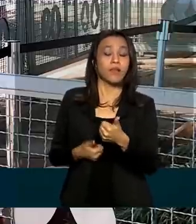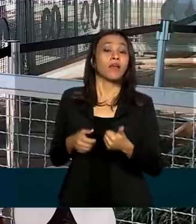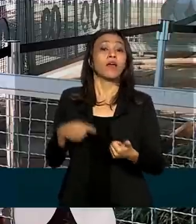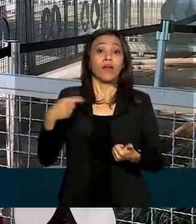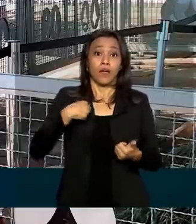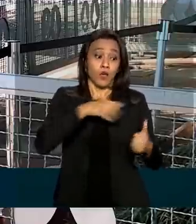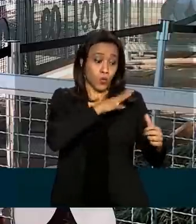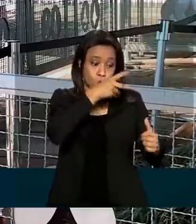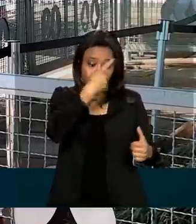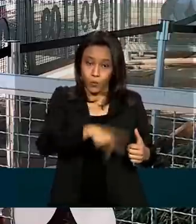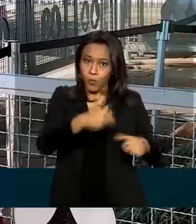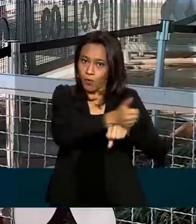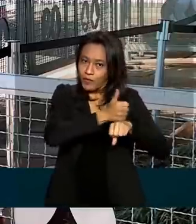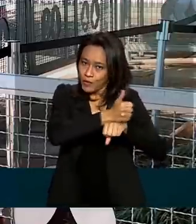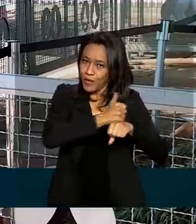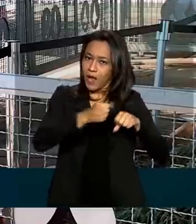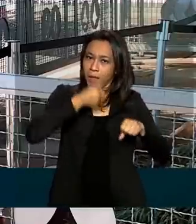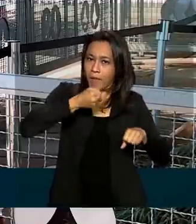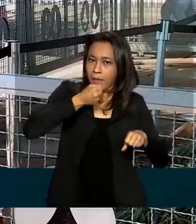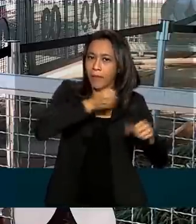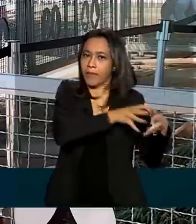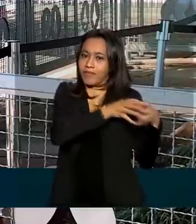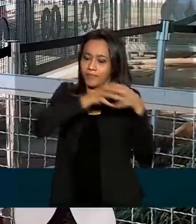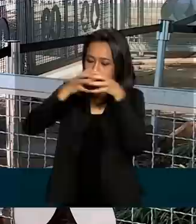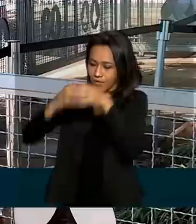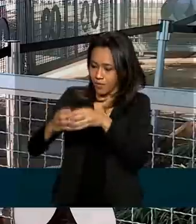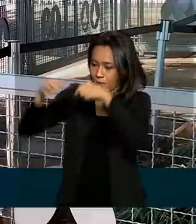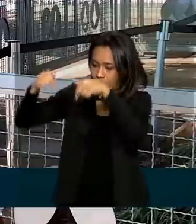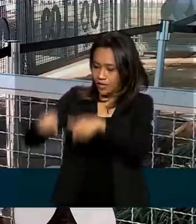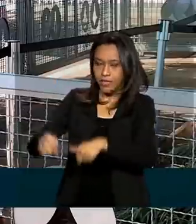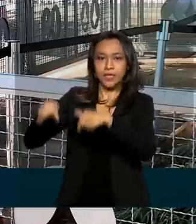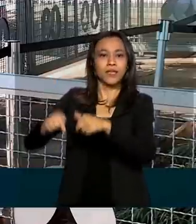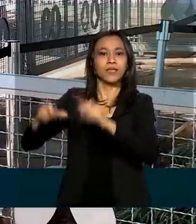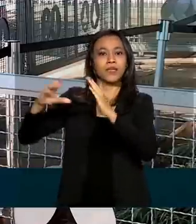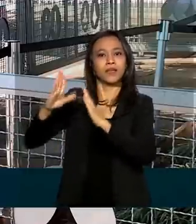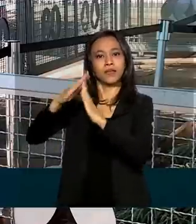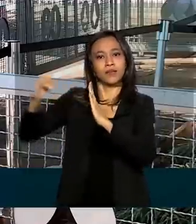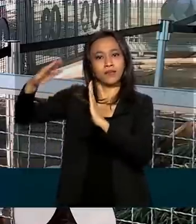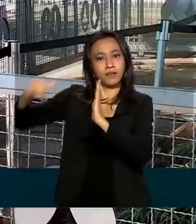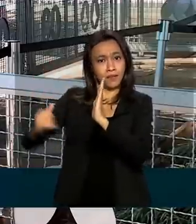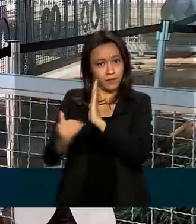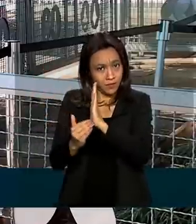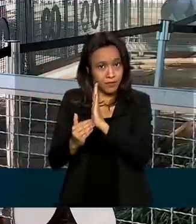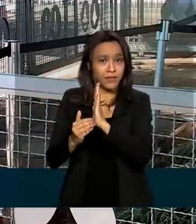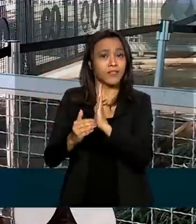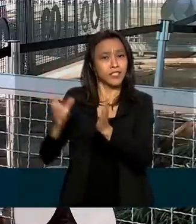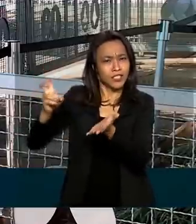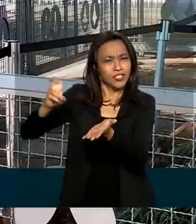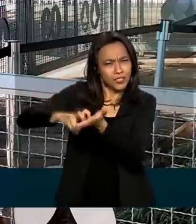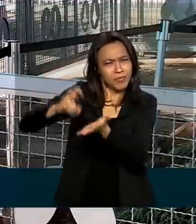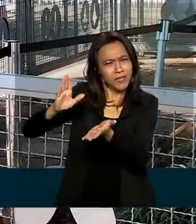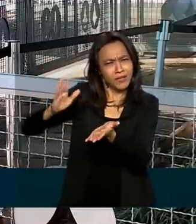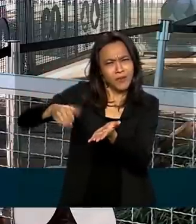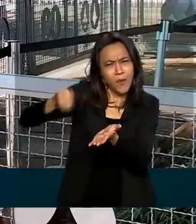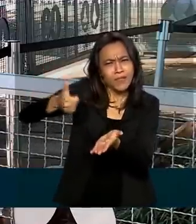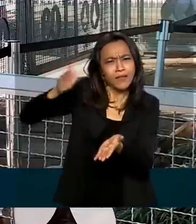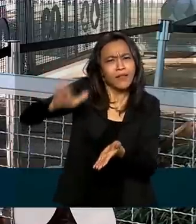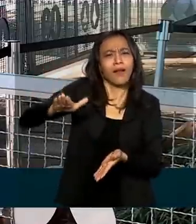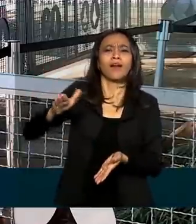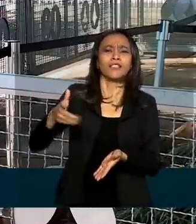recebeu a nossa equipe aqui no palácio da alvorada residência oficial no fim da manhã para essa entrevista